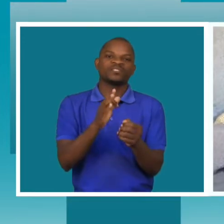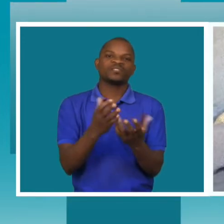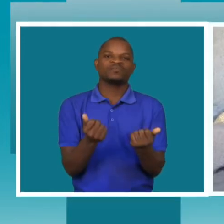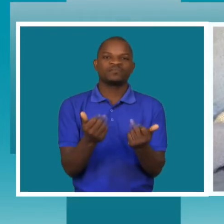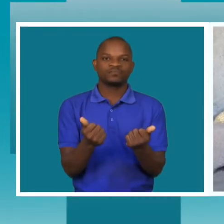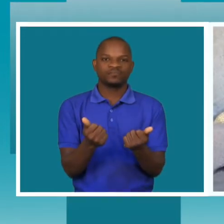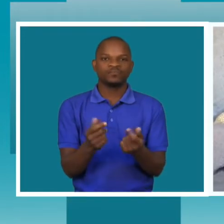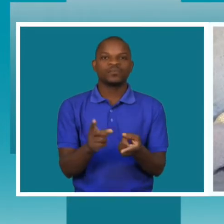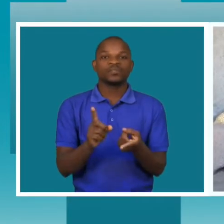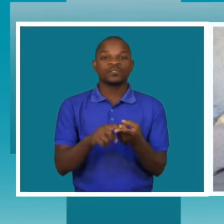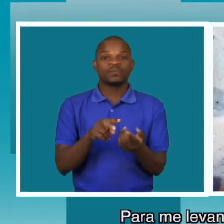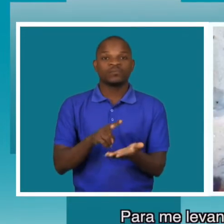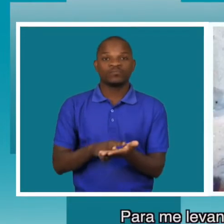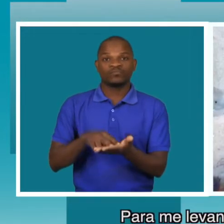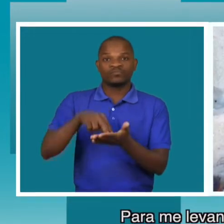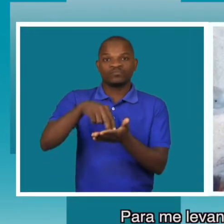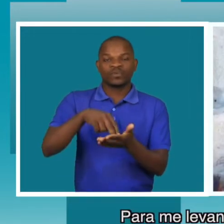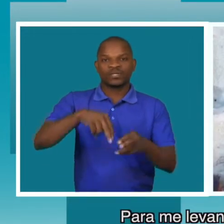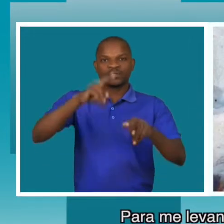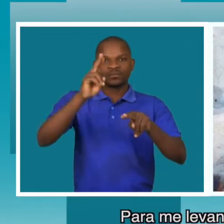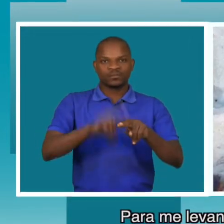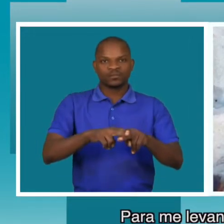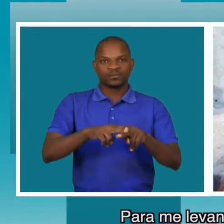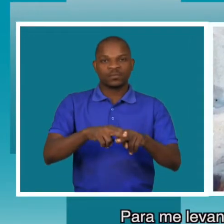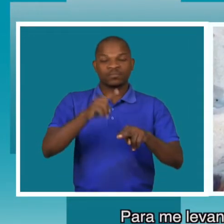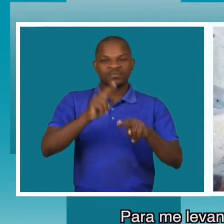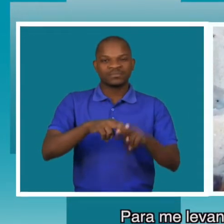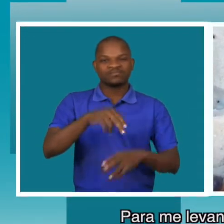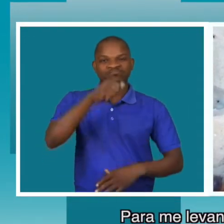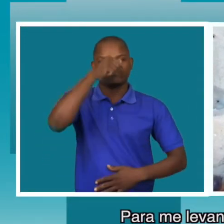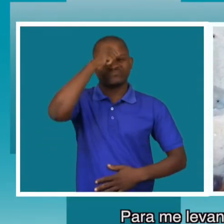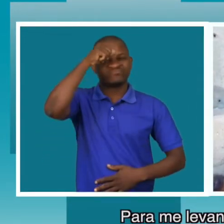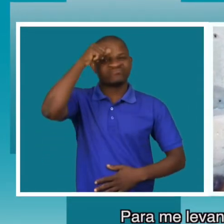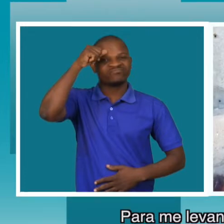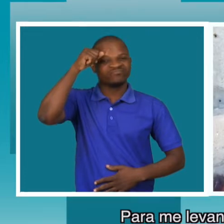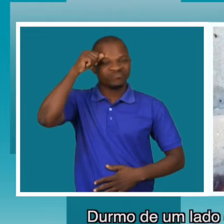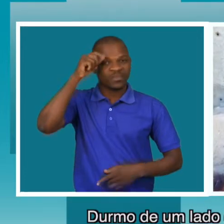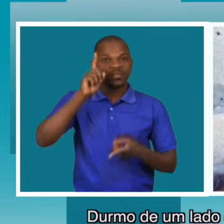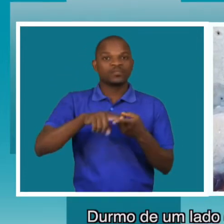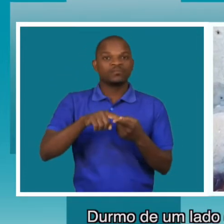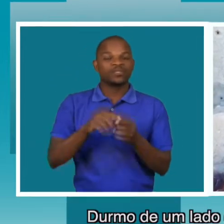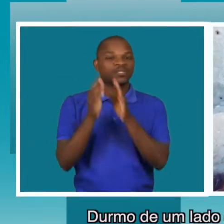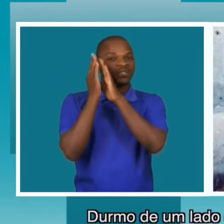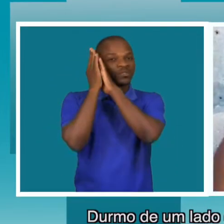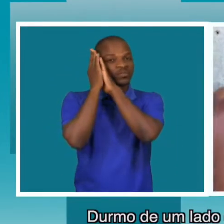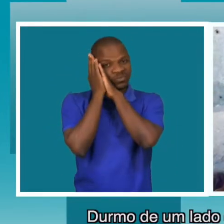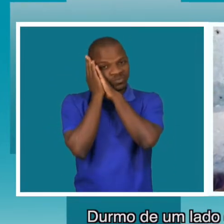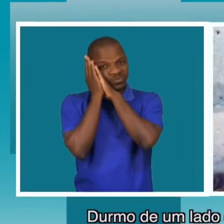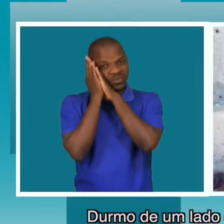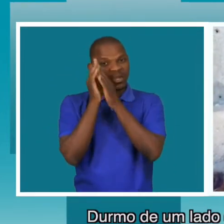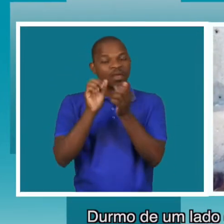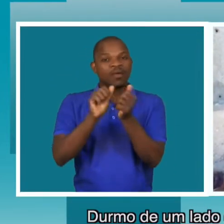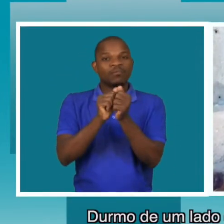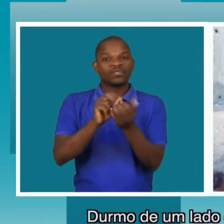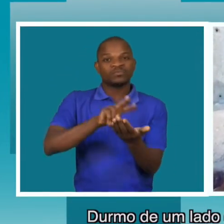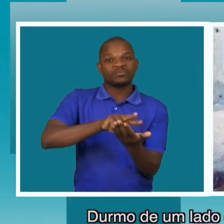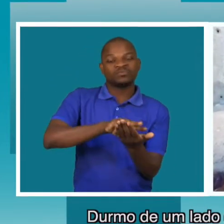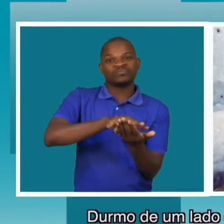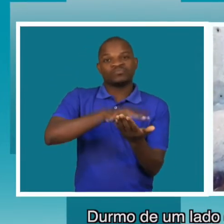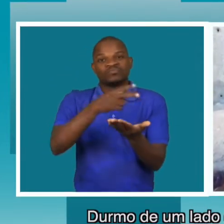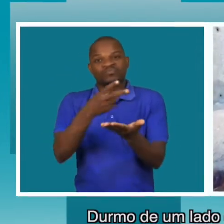eu fazer necessidade. Levanto pela cadeira, para sentar é problema, dormo de um lado, para